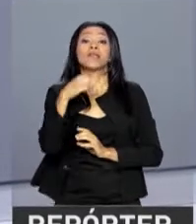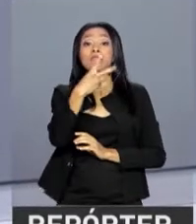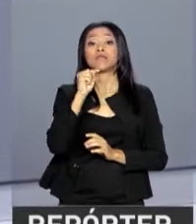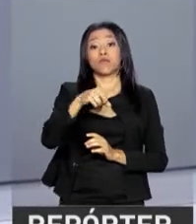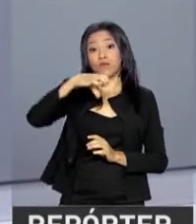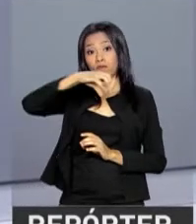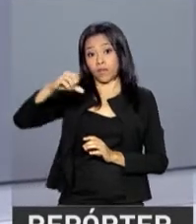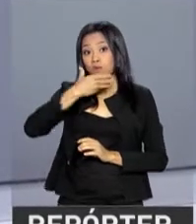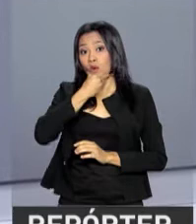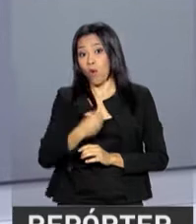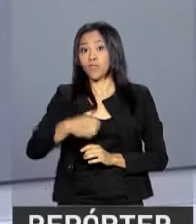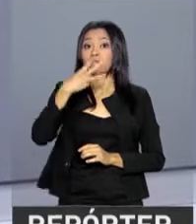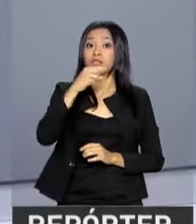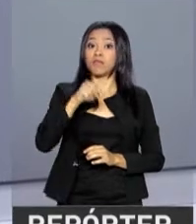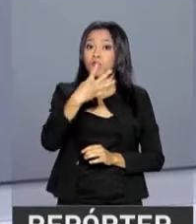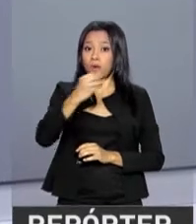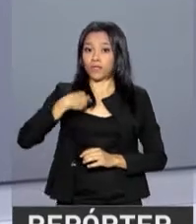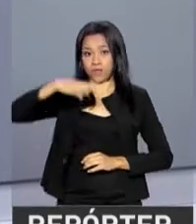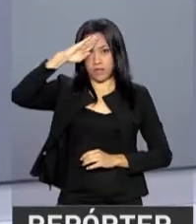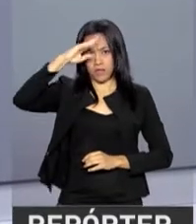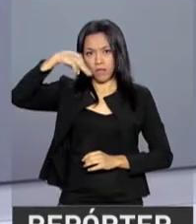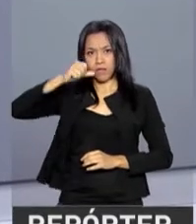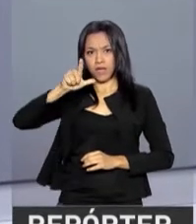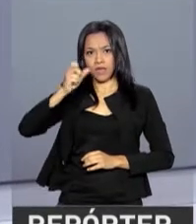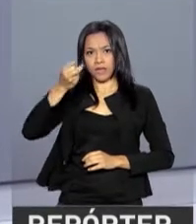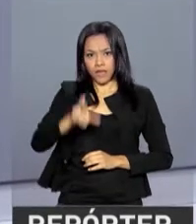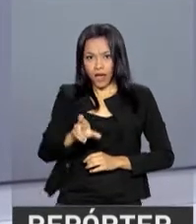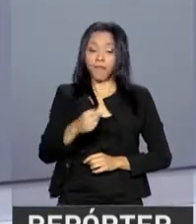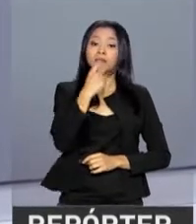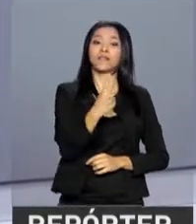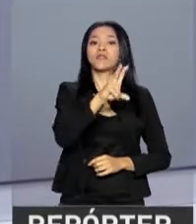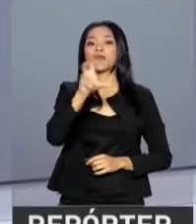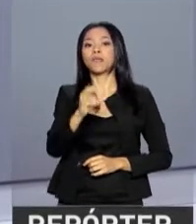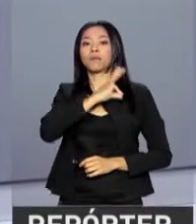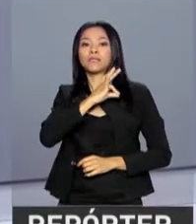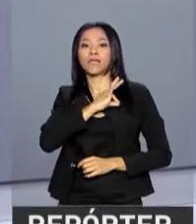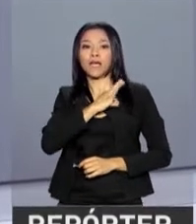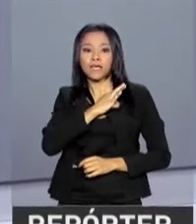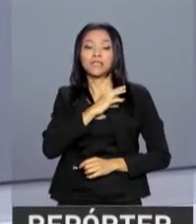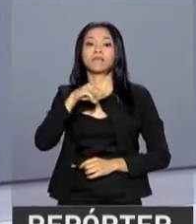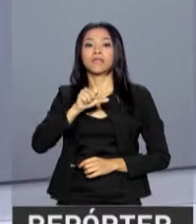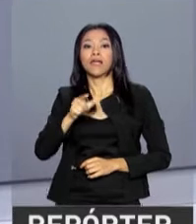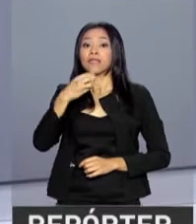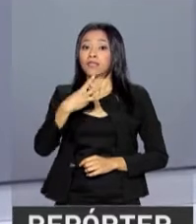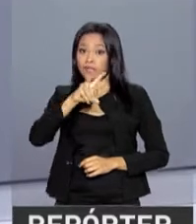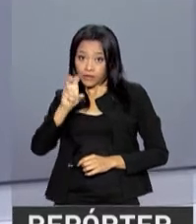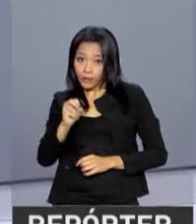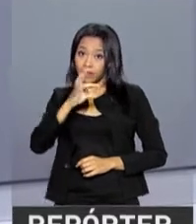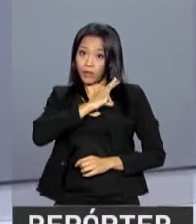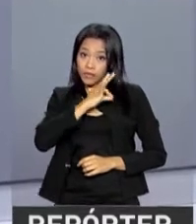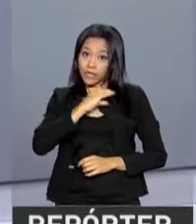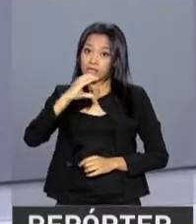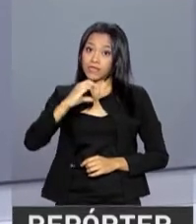mil e quatrocentos militares 150 policiais militares e 350 policiais civis com apoio de